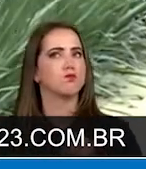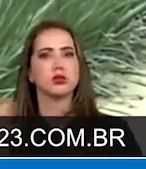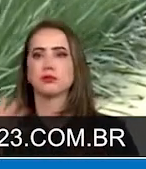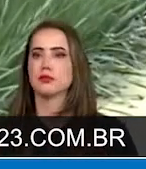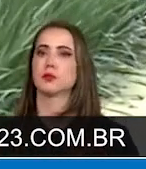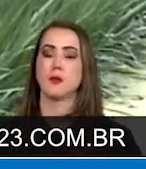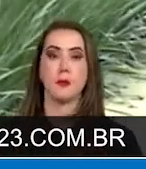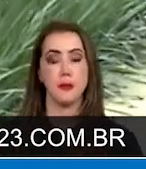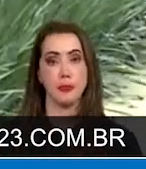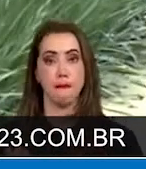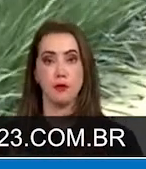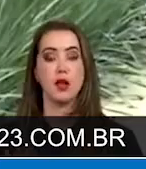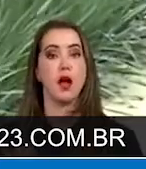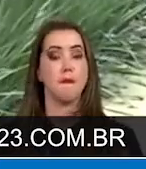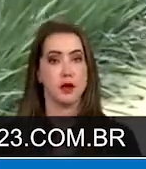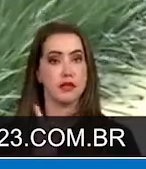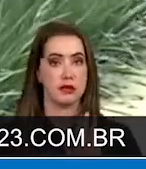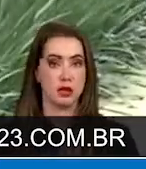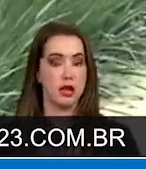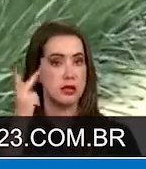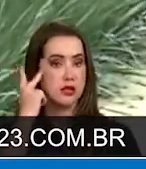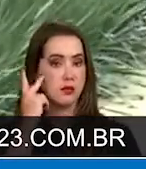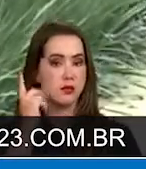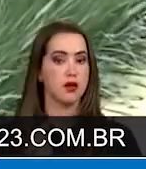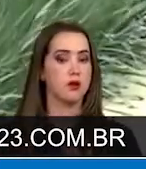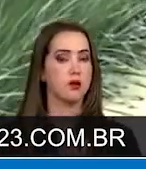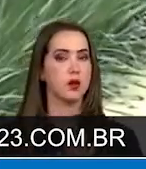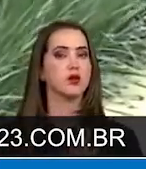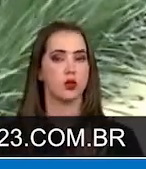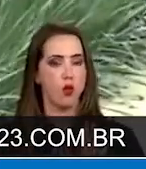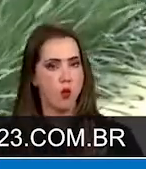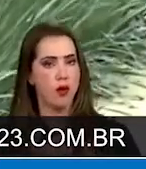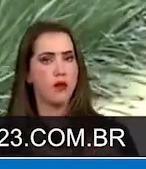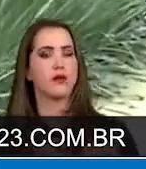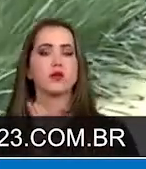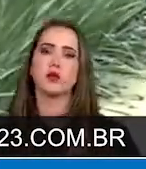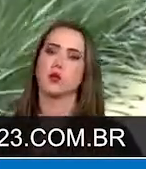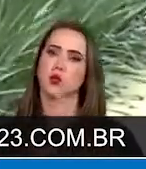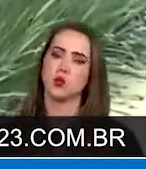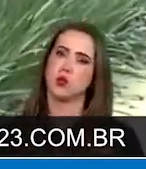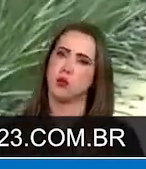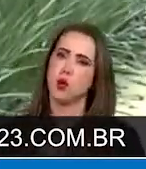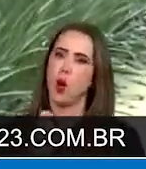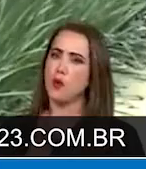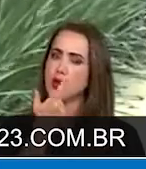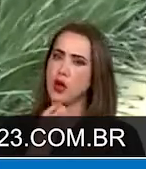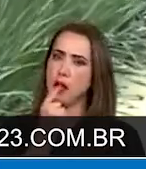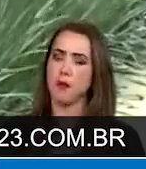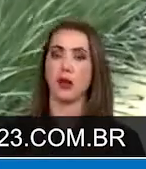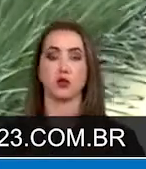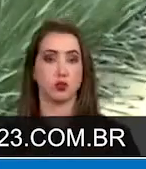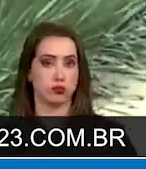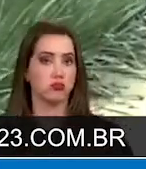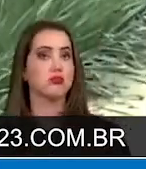aqui em São Paulo representa um avanço na luta pelo uso terapêutico da substância. Significa uma quebra de preconceitos